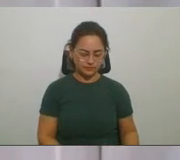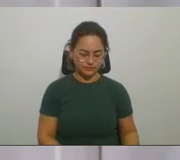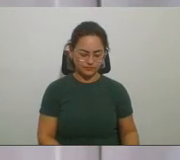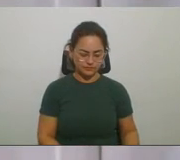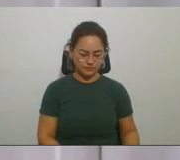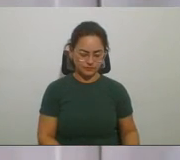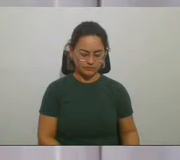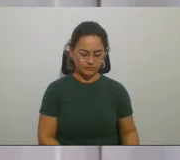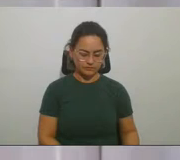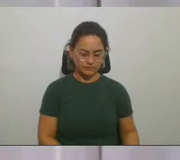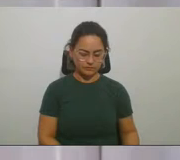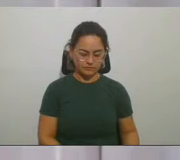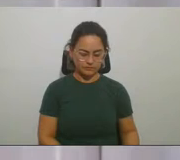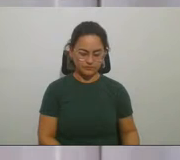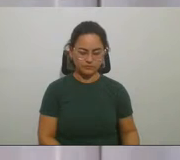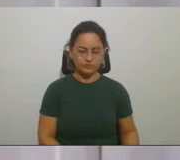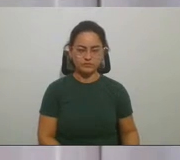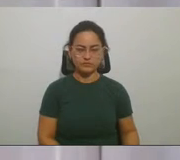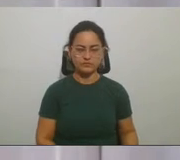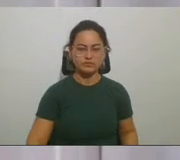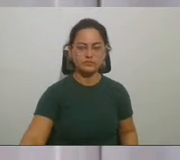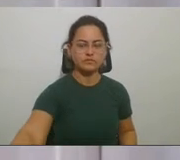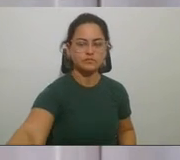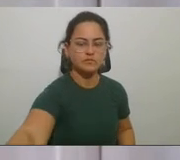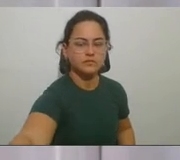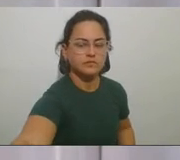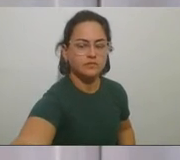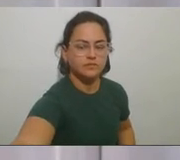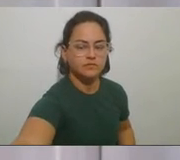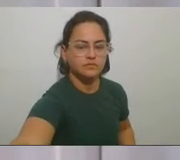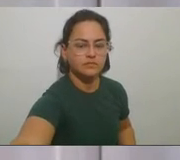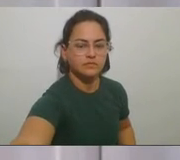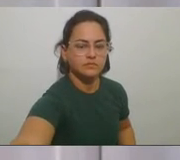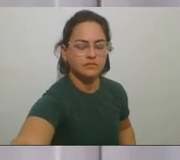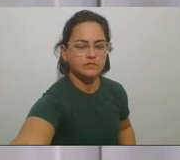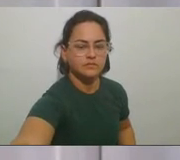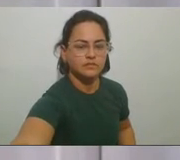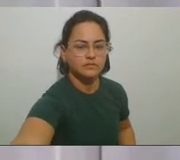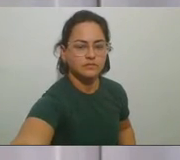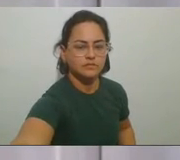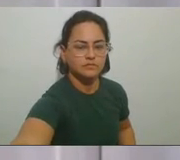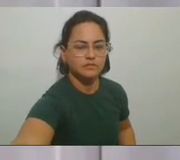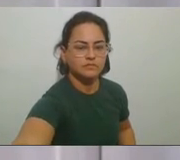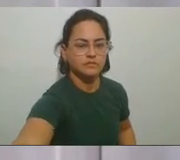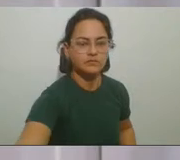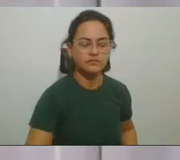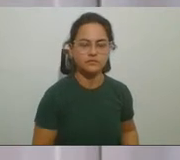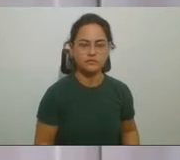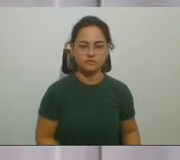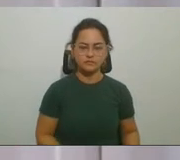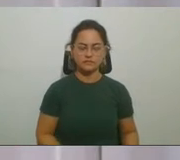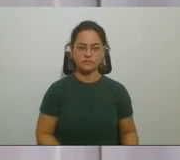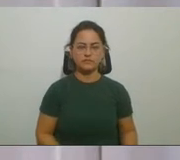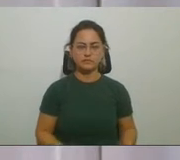enorme cascata de problemas. Gostaria de referenciar alguns.